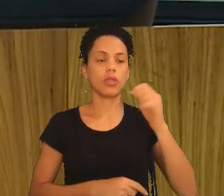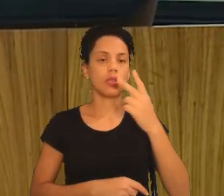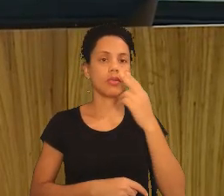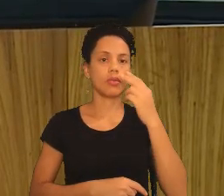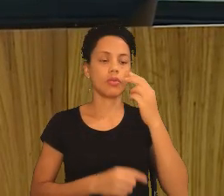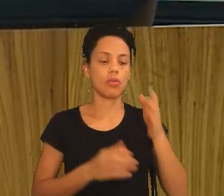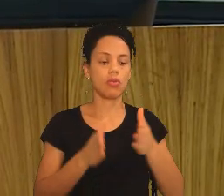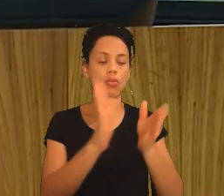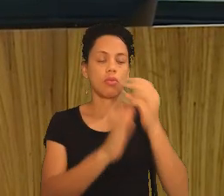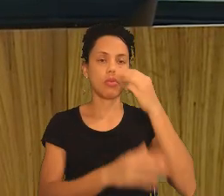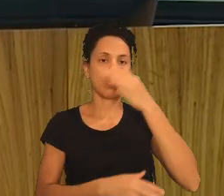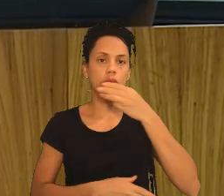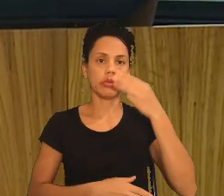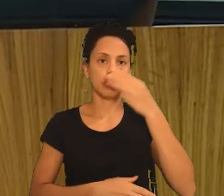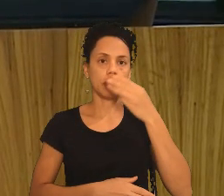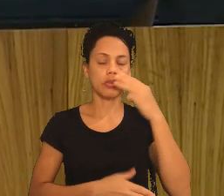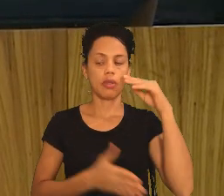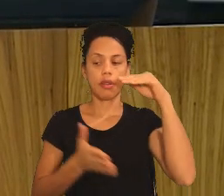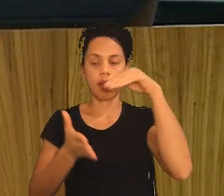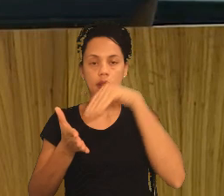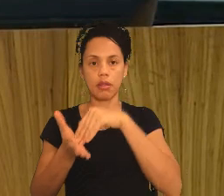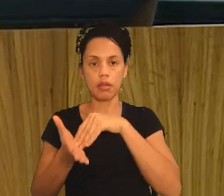Mas o meu povo era uma grande nação